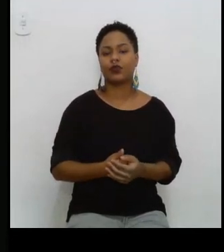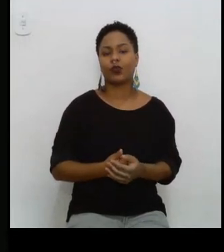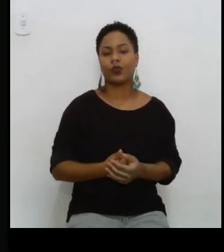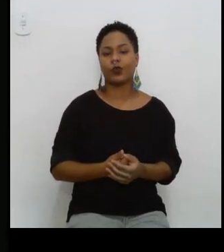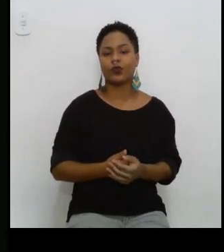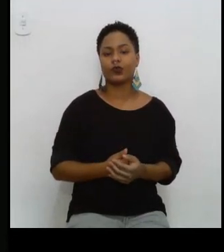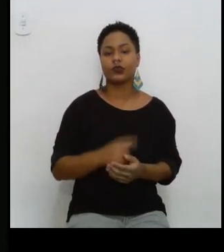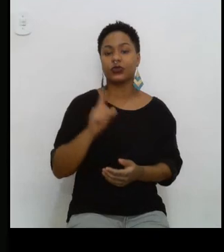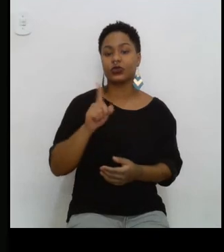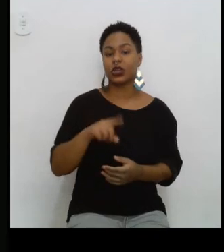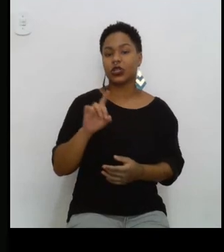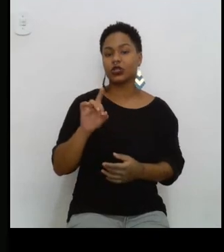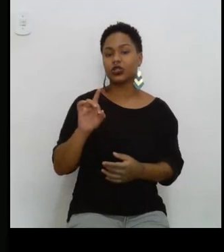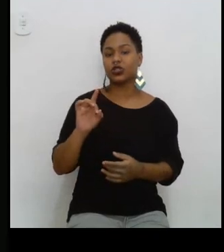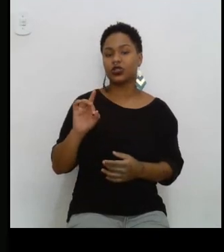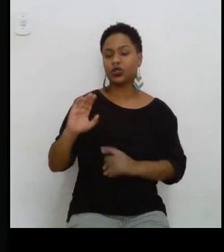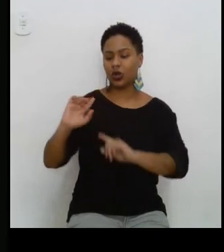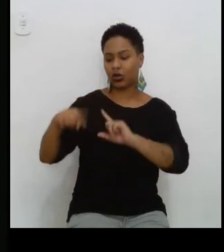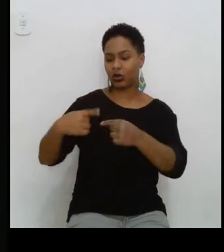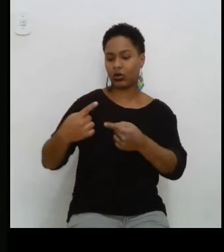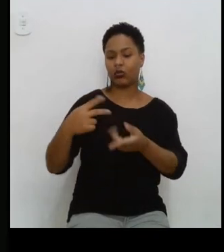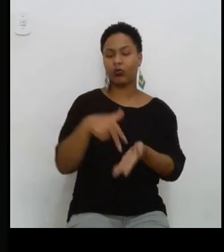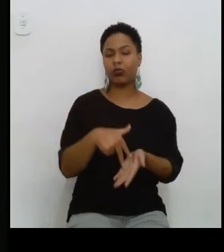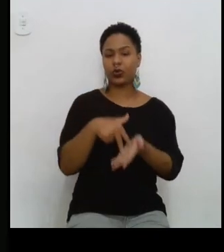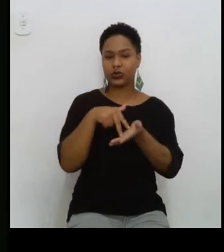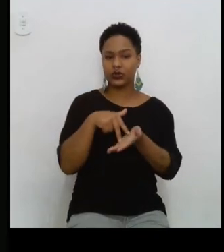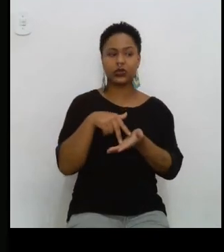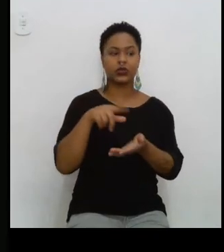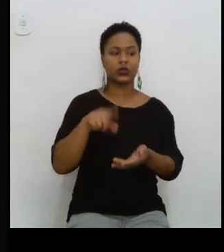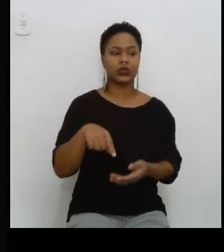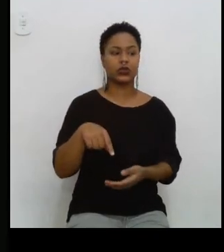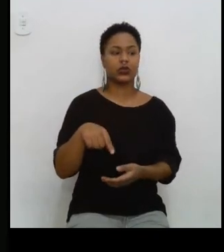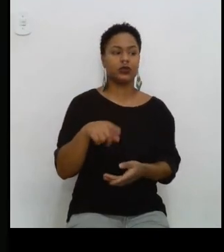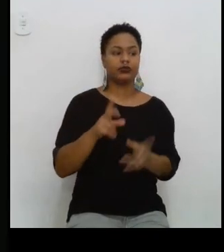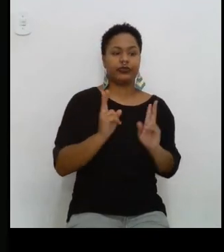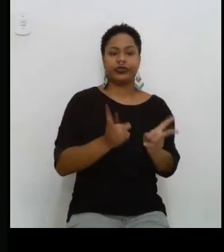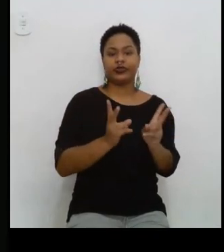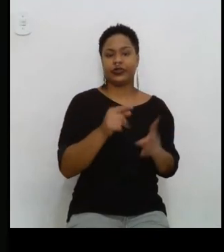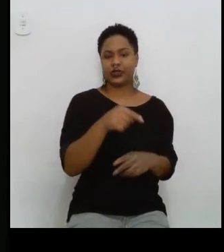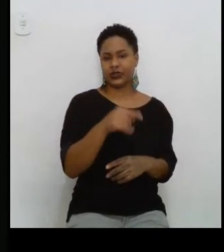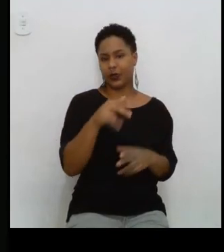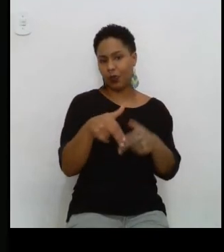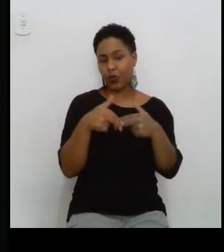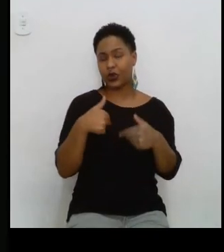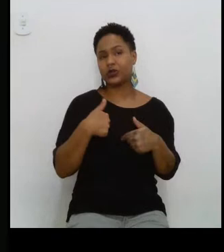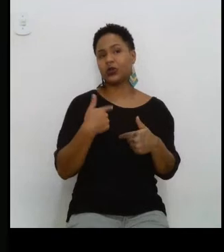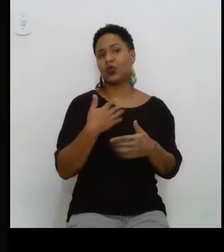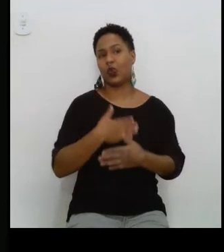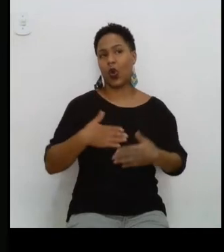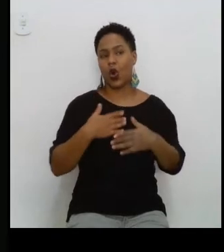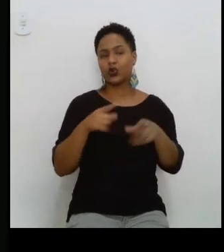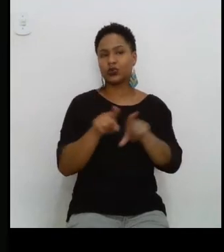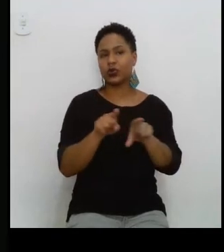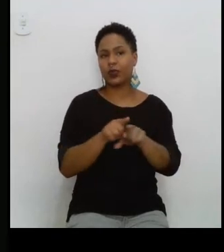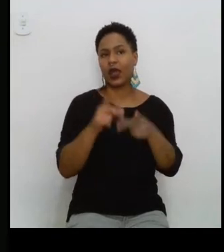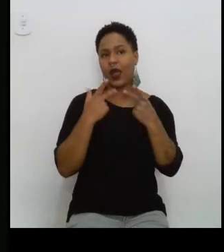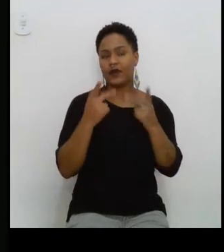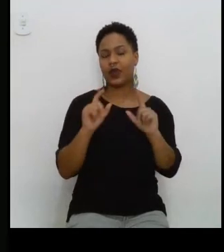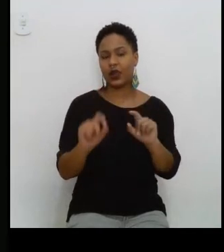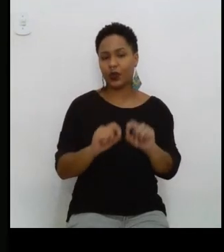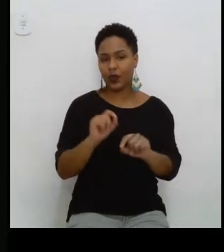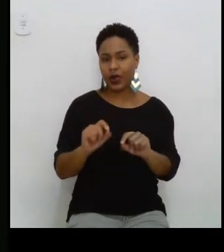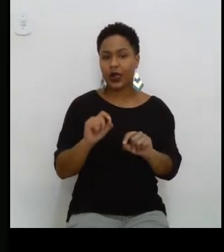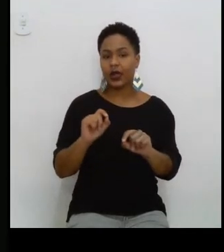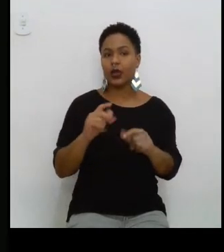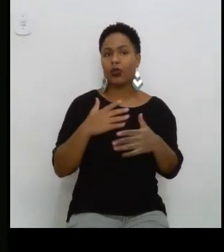o fruto de uma uma posição última posição fixa por isso que eu costumo também há a